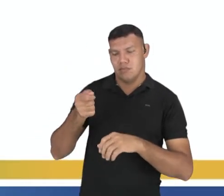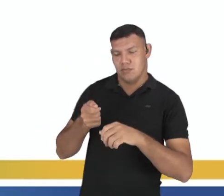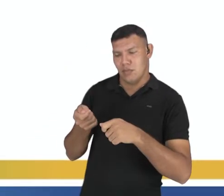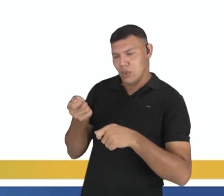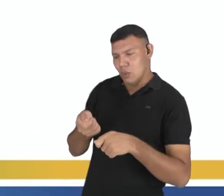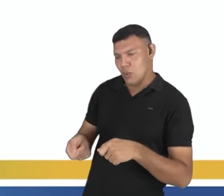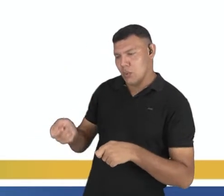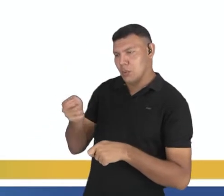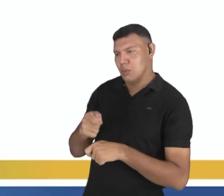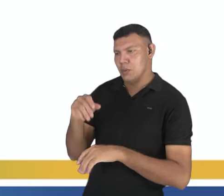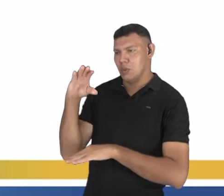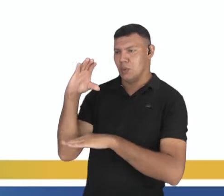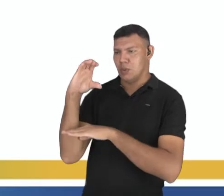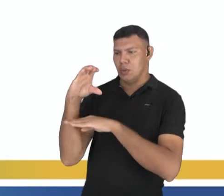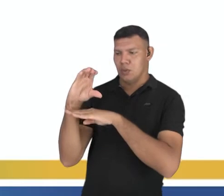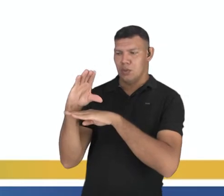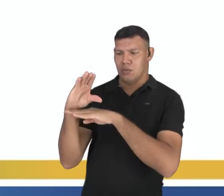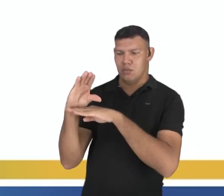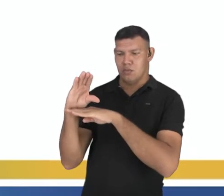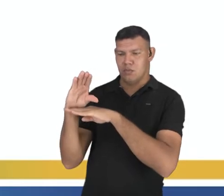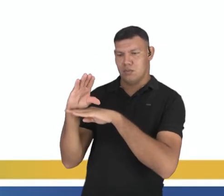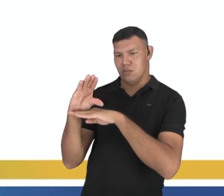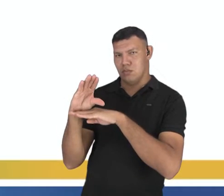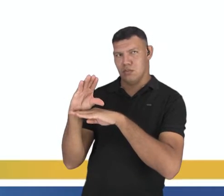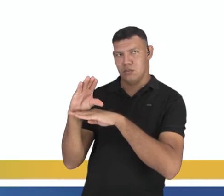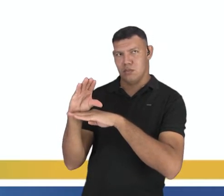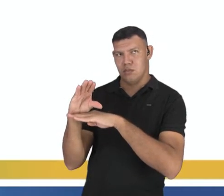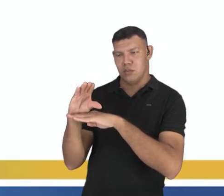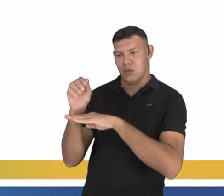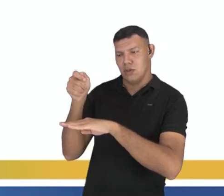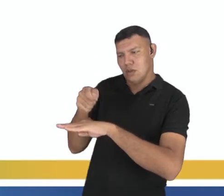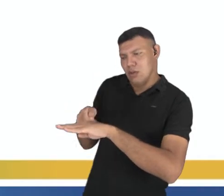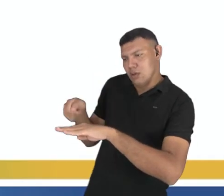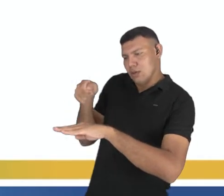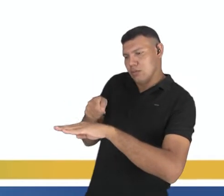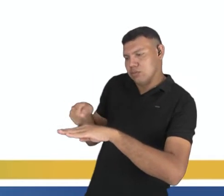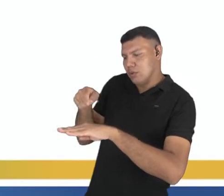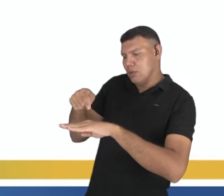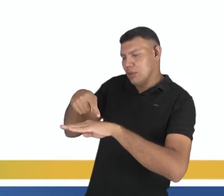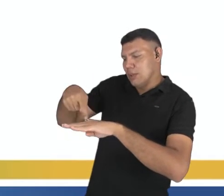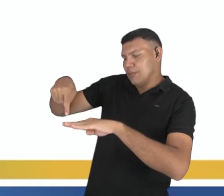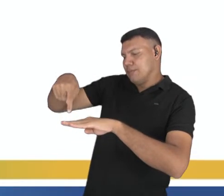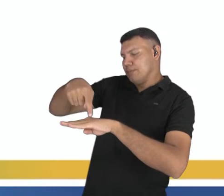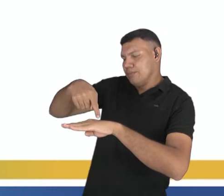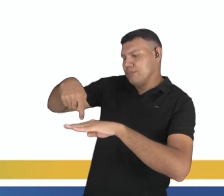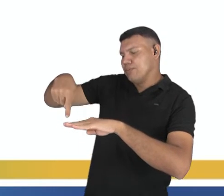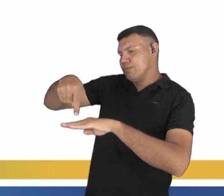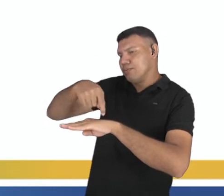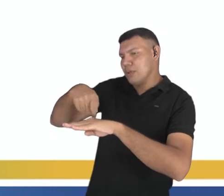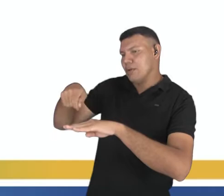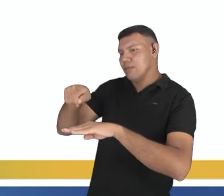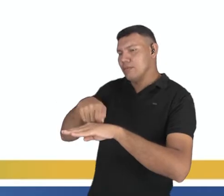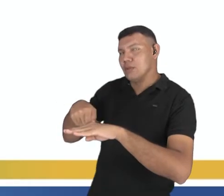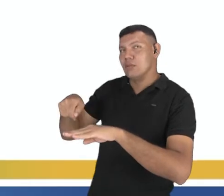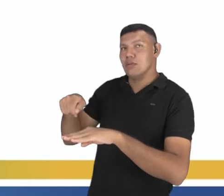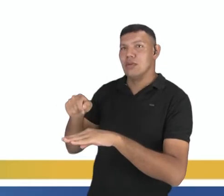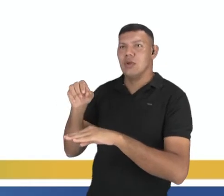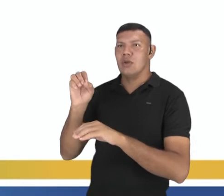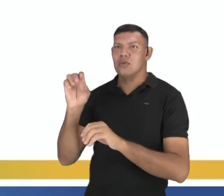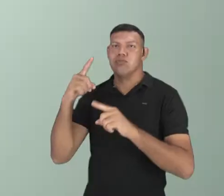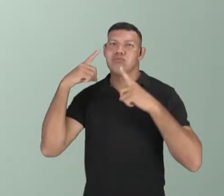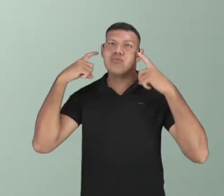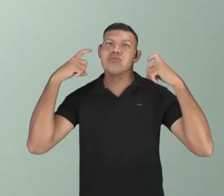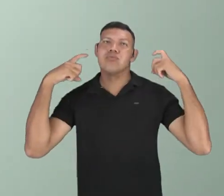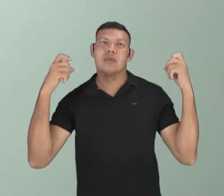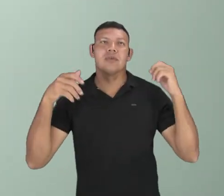amplificador e ele é muito famoso até hoje as pessoas consomem esse produto tá bom é